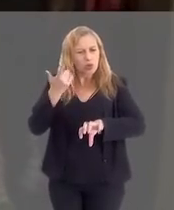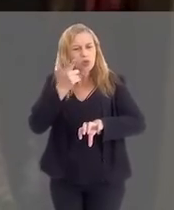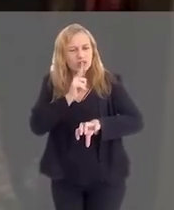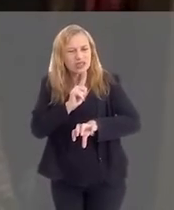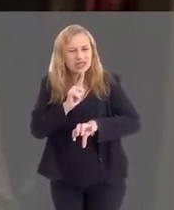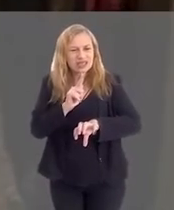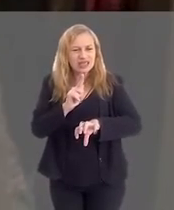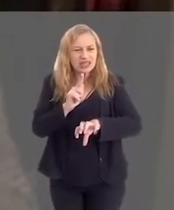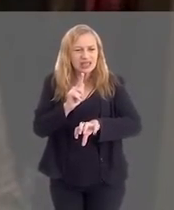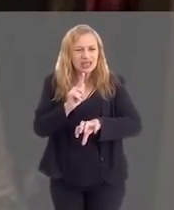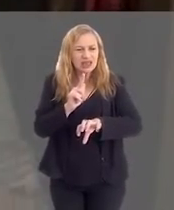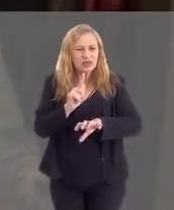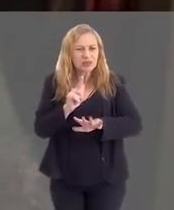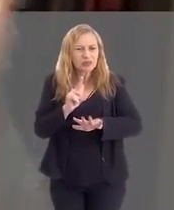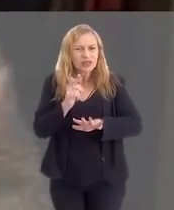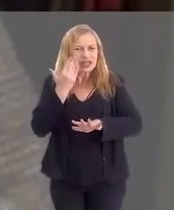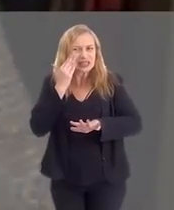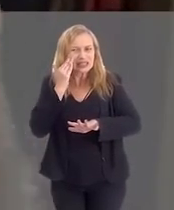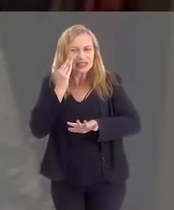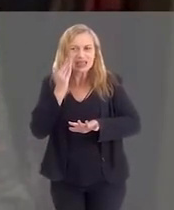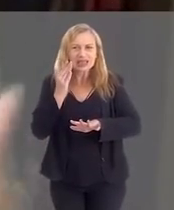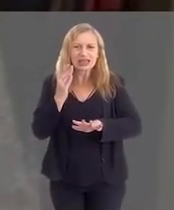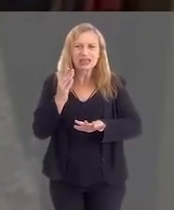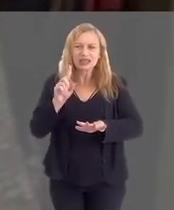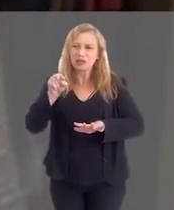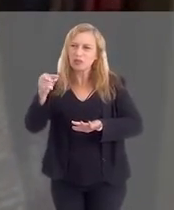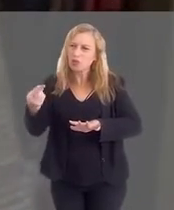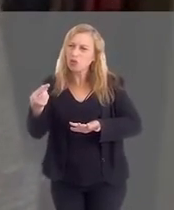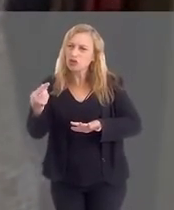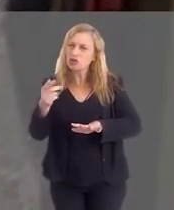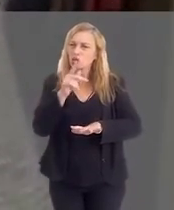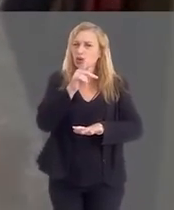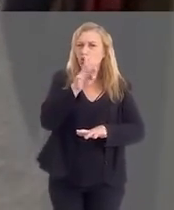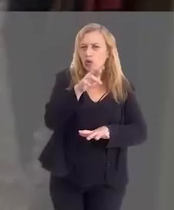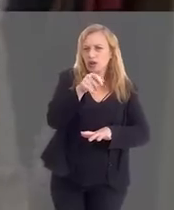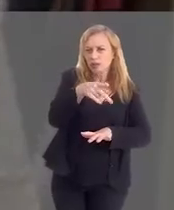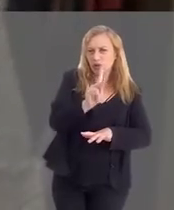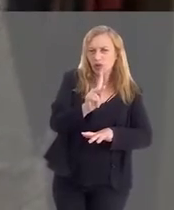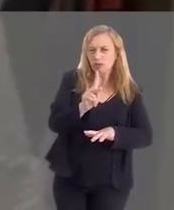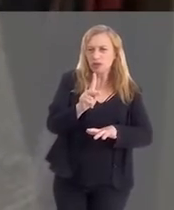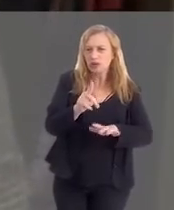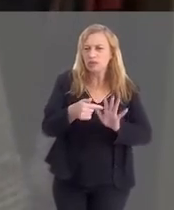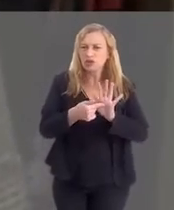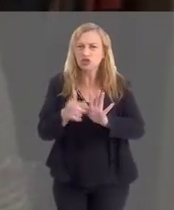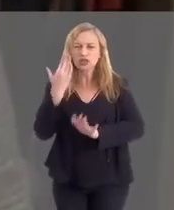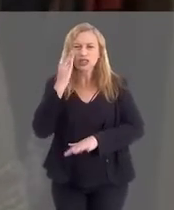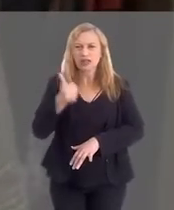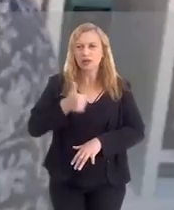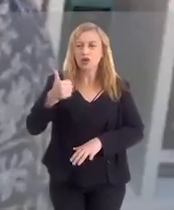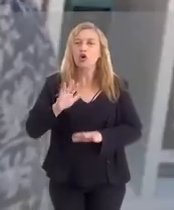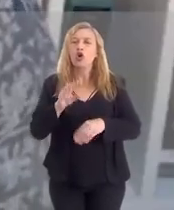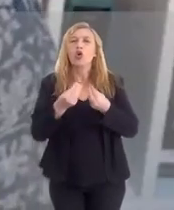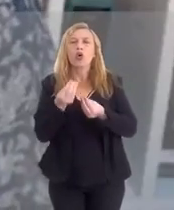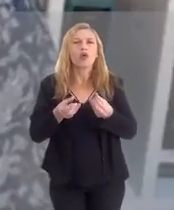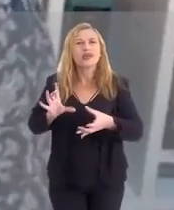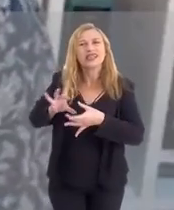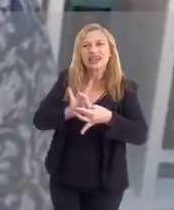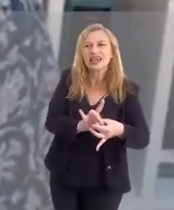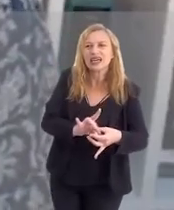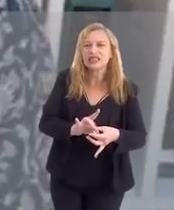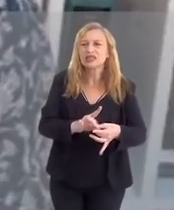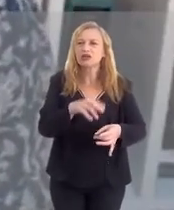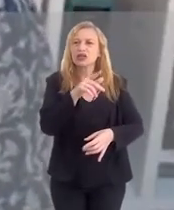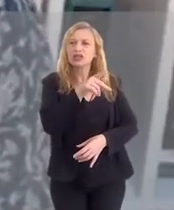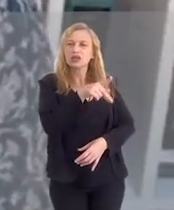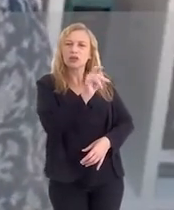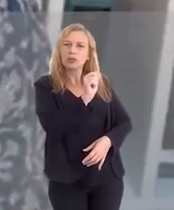até conseguia me oprimir, me deixar sem lugar, sabe? Foi o hip hop que fez isso, com certeza. Como é que é essa